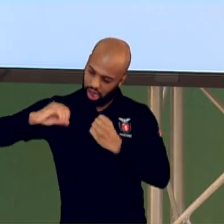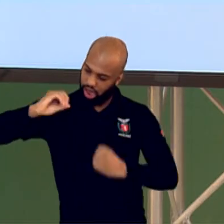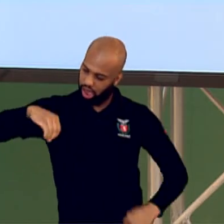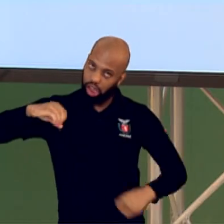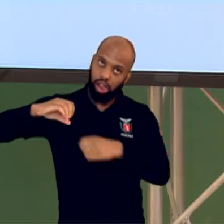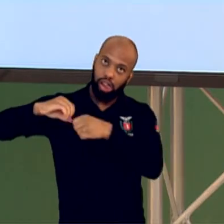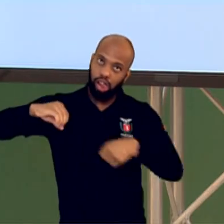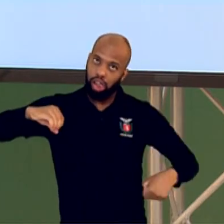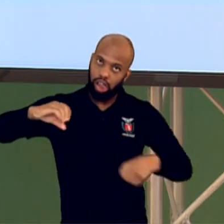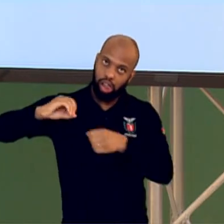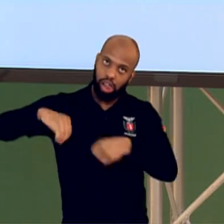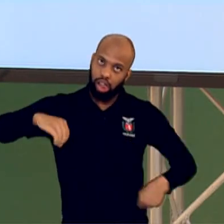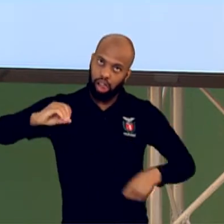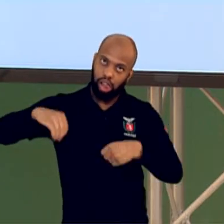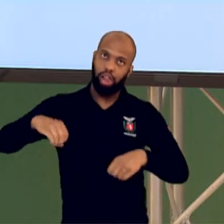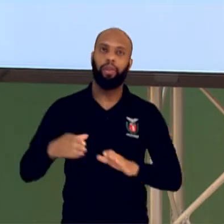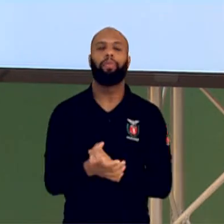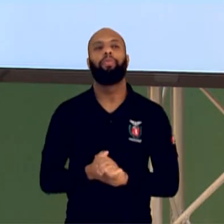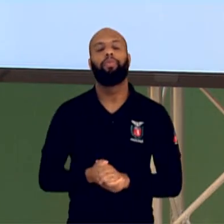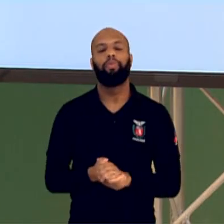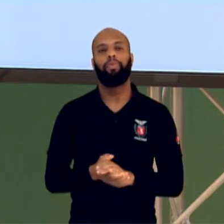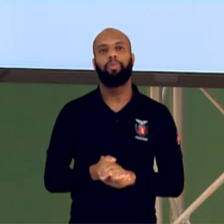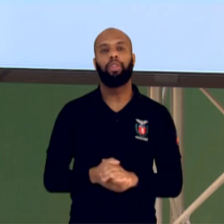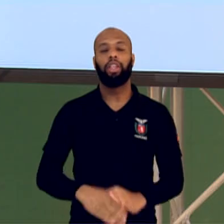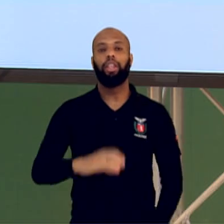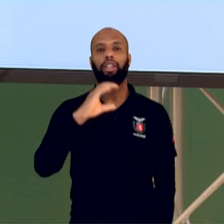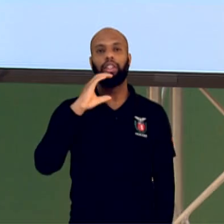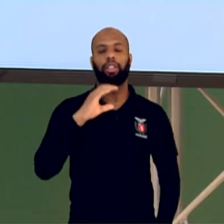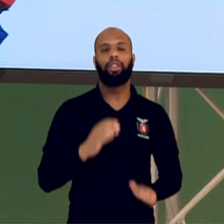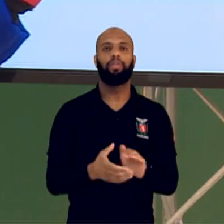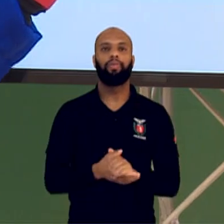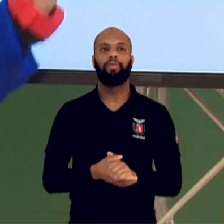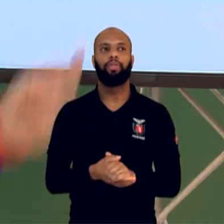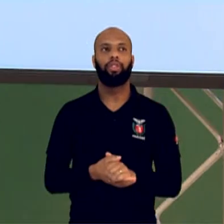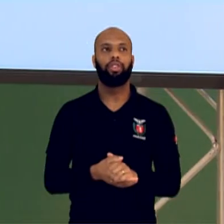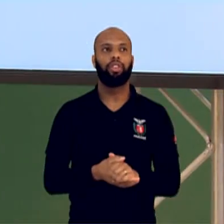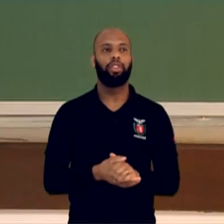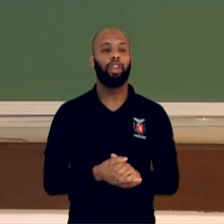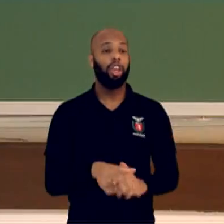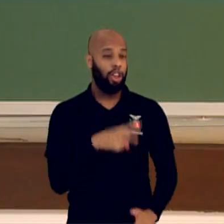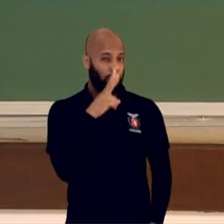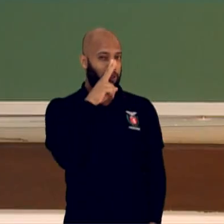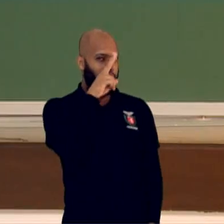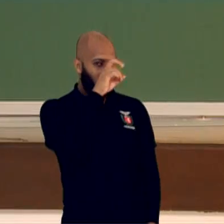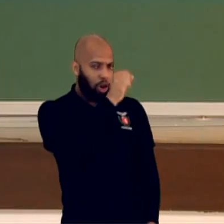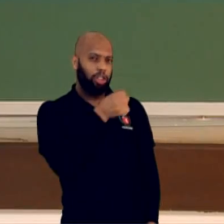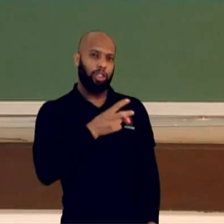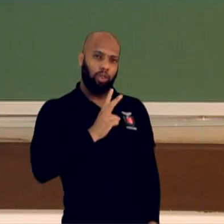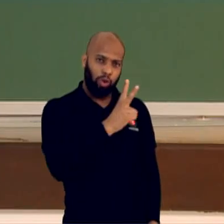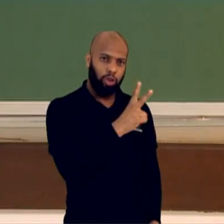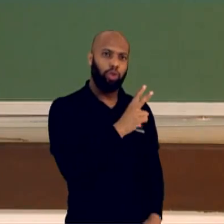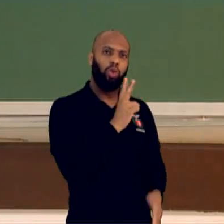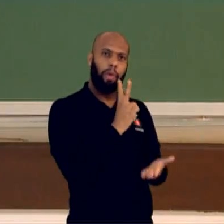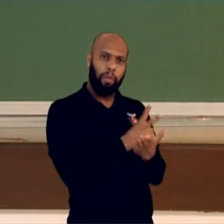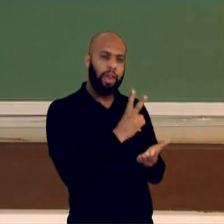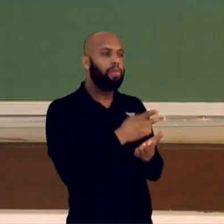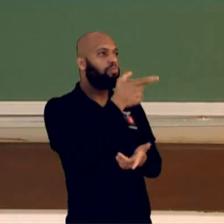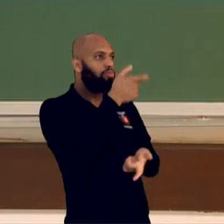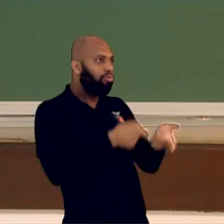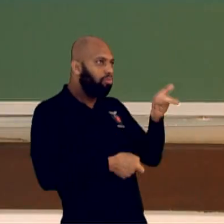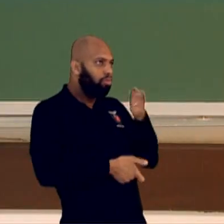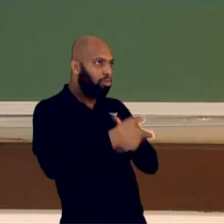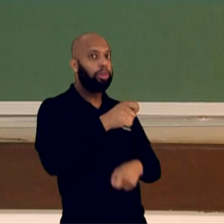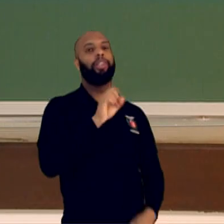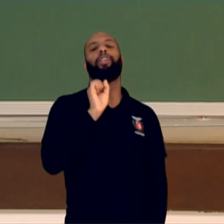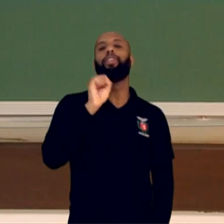se movimenta, porque a gente está falando da fixa. C, mantém igual a força necessária para erguer objetos? Aí sim,